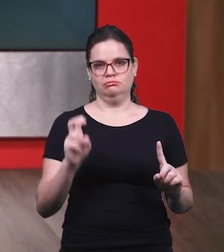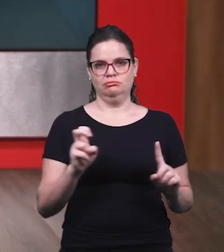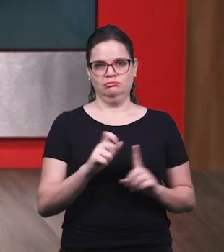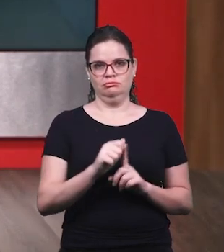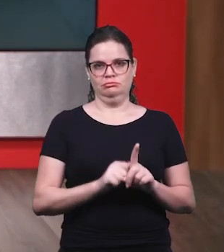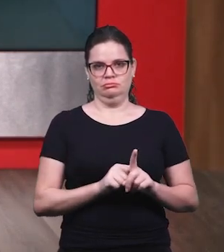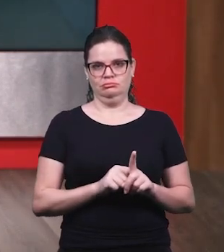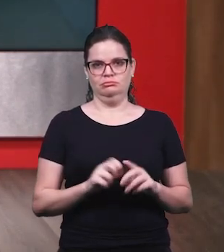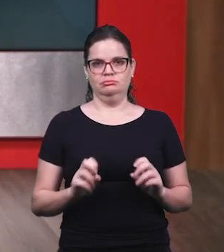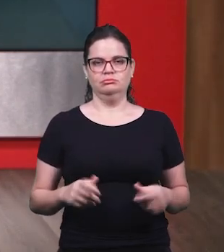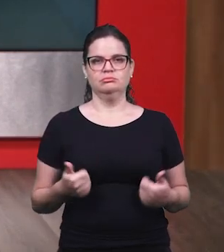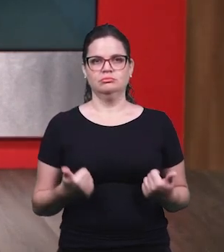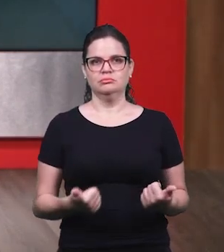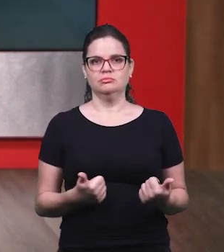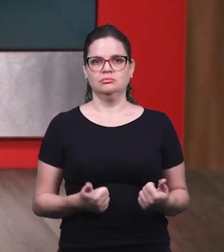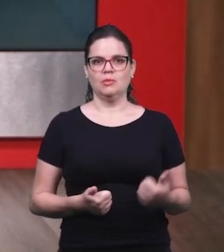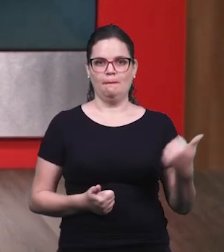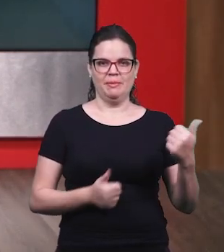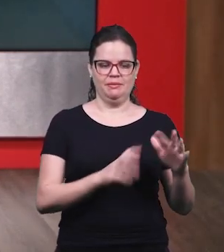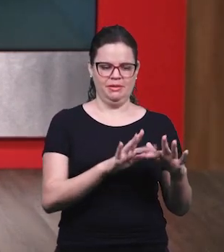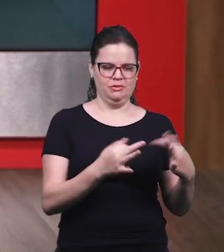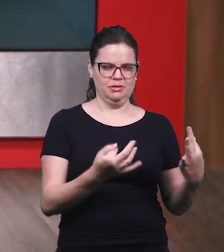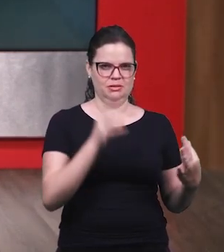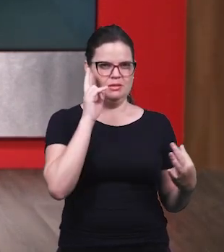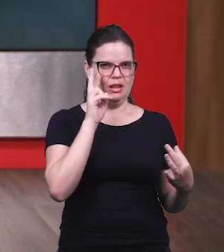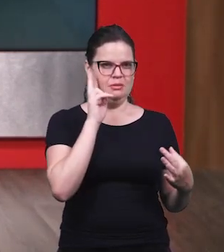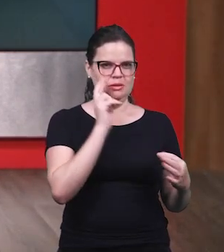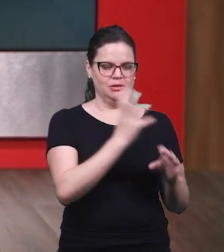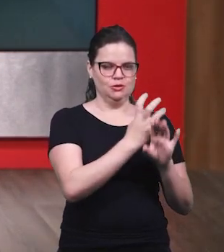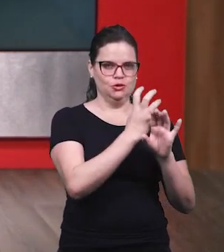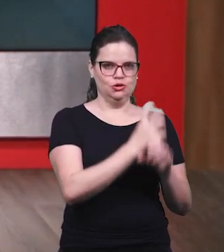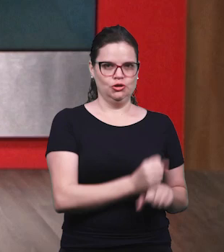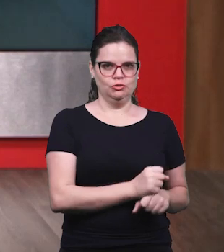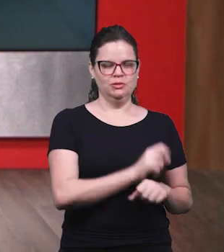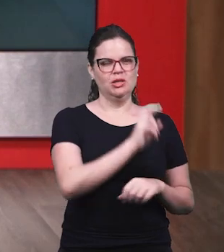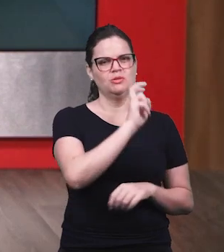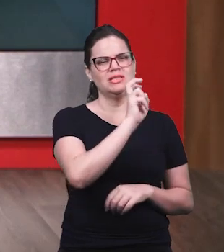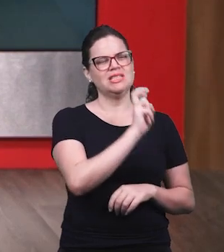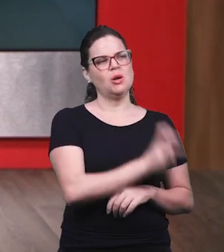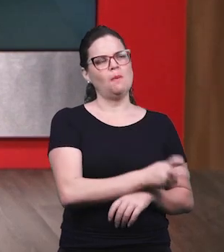que nós fizemos o primeiro de juros simples, que deu